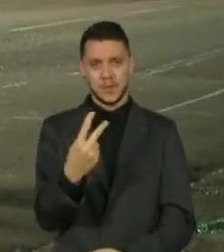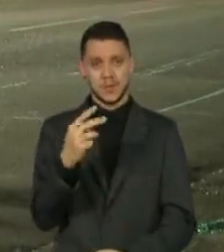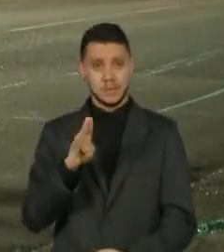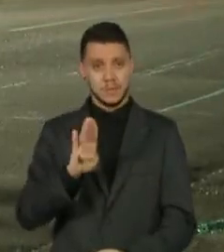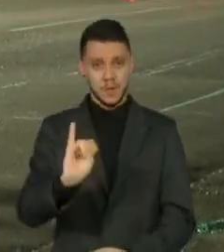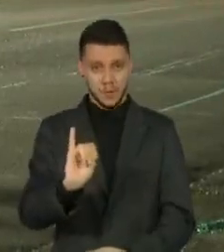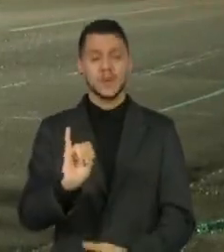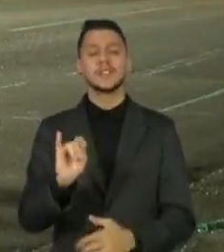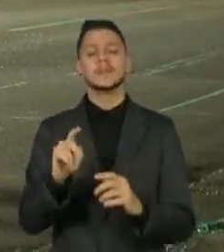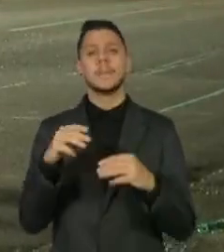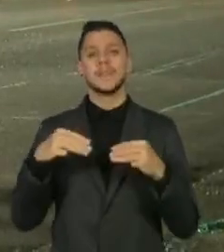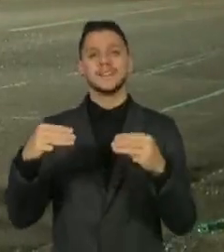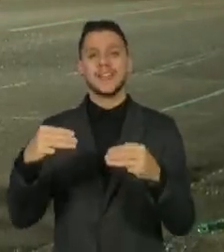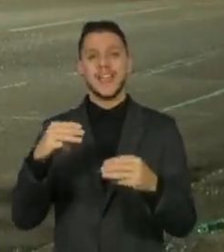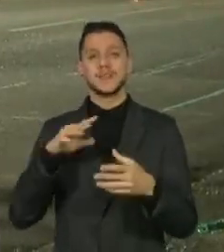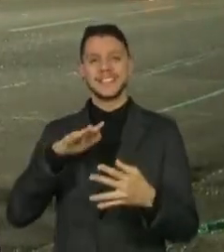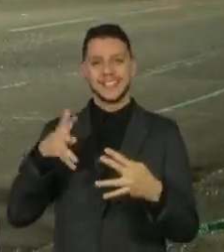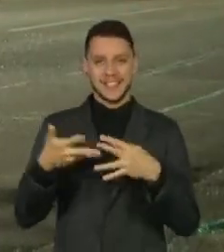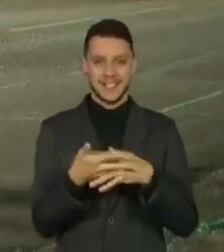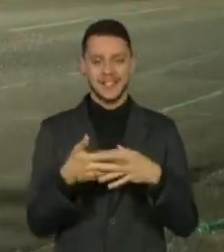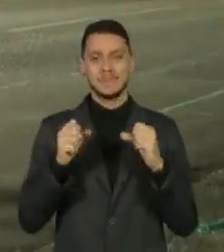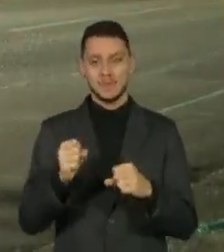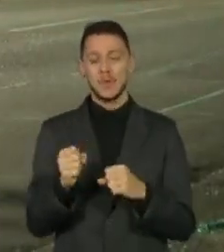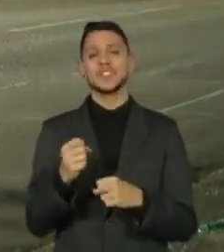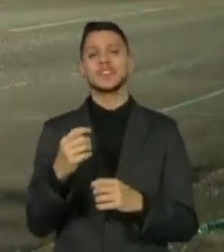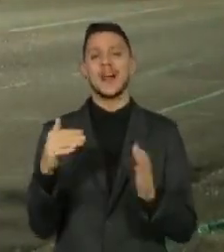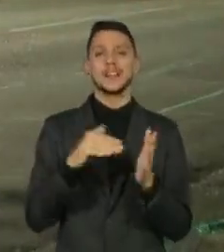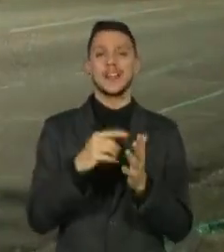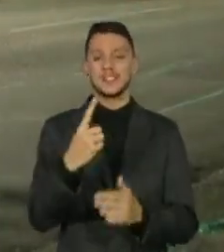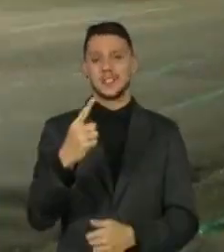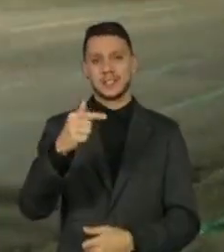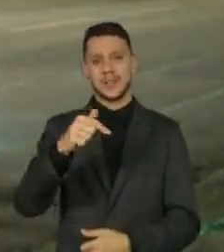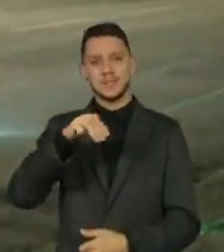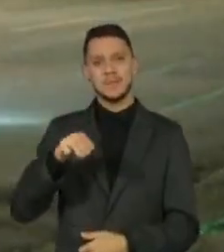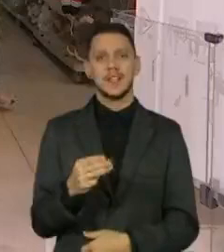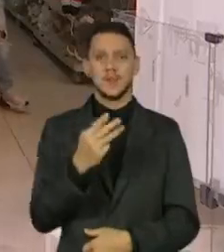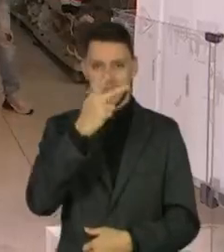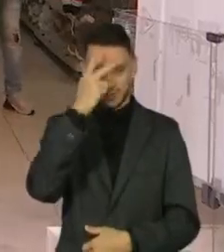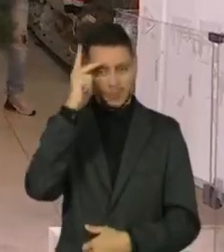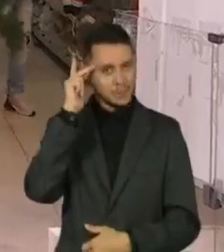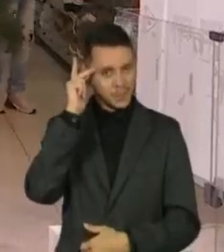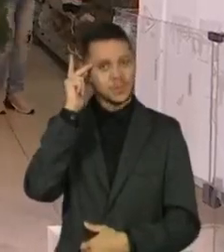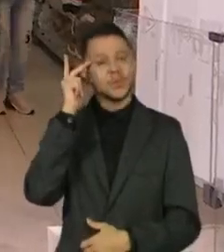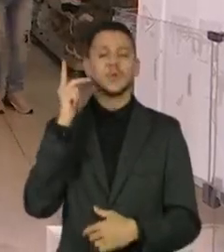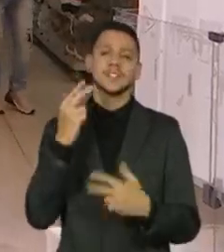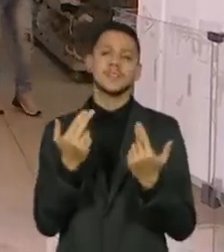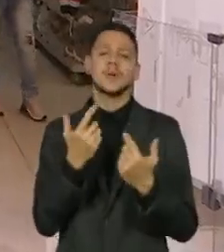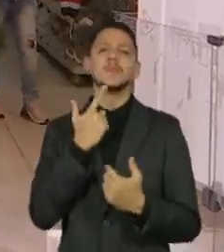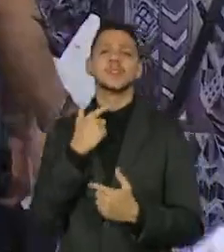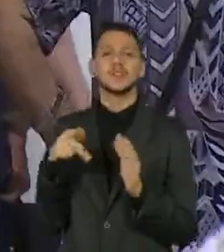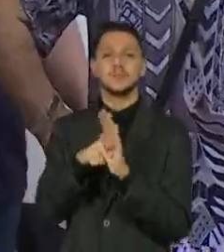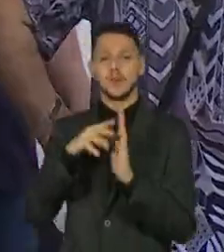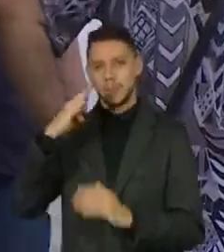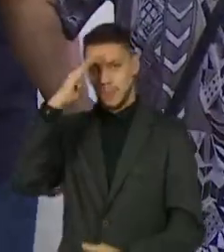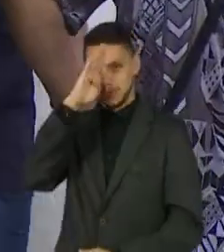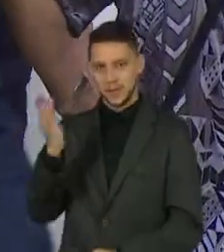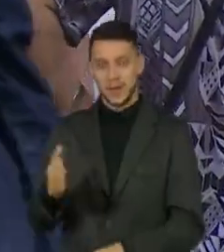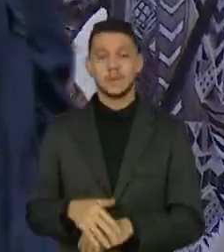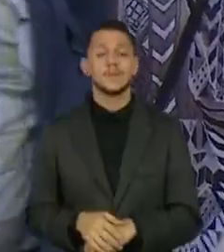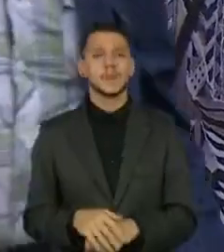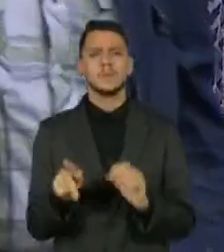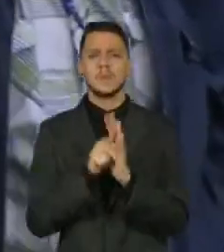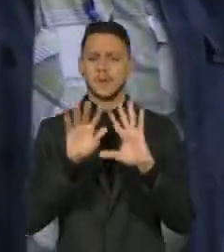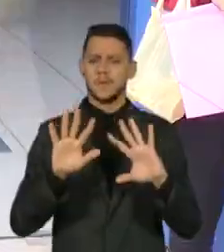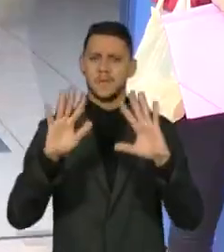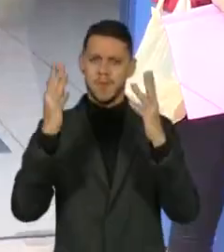estender a parcela para até 17 milhões de beneficiários, como queria Bolsonaro. Por conta das festas de fim de ano, o pagamento do